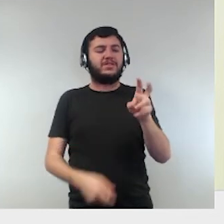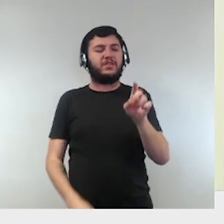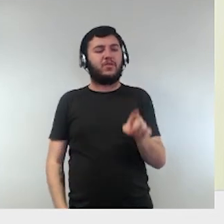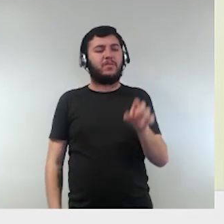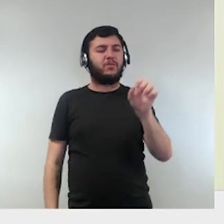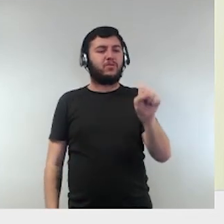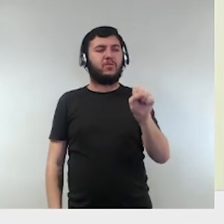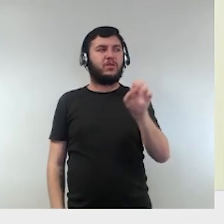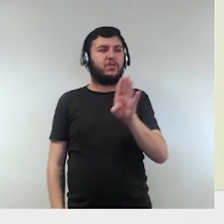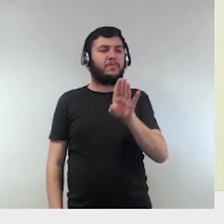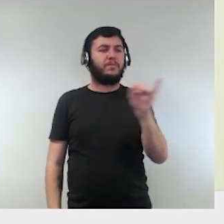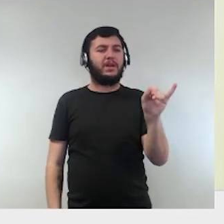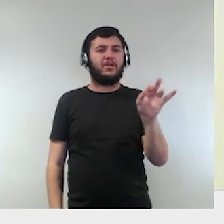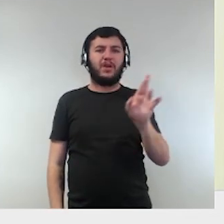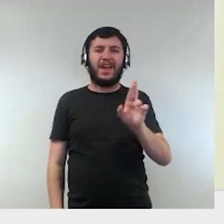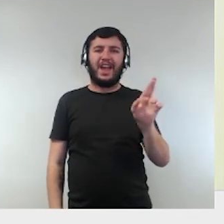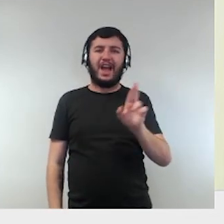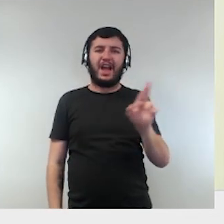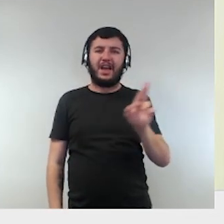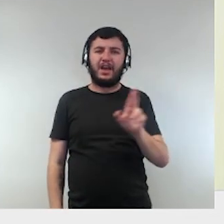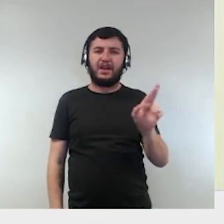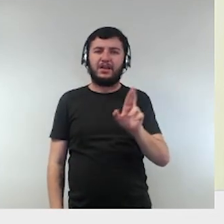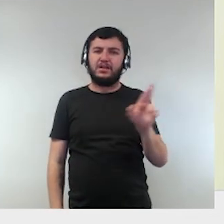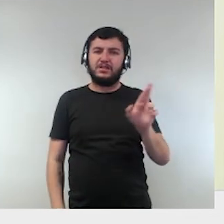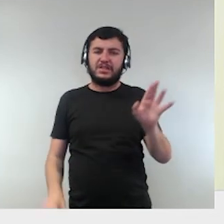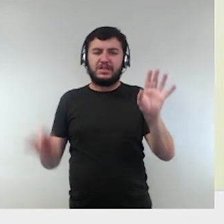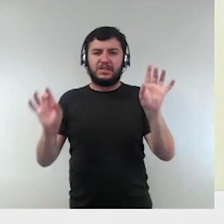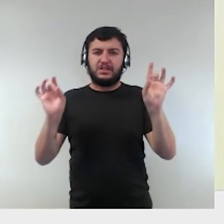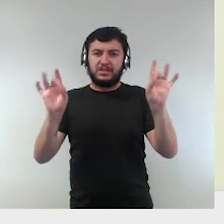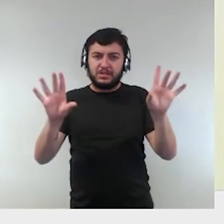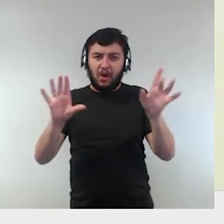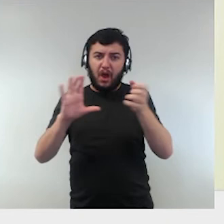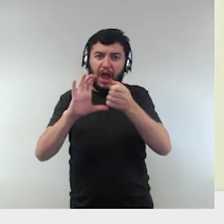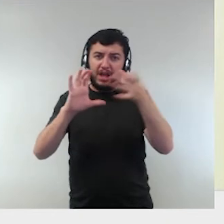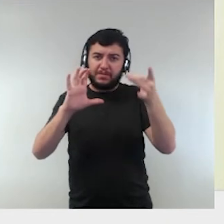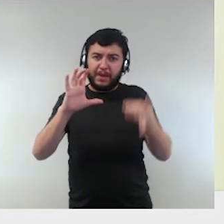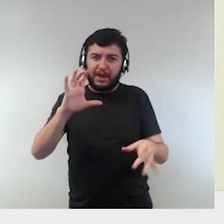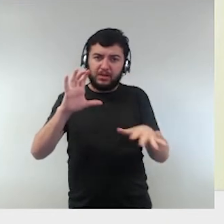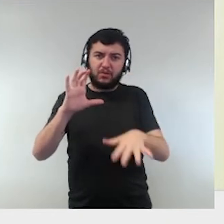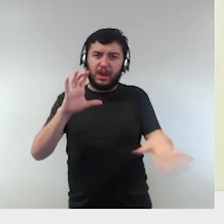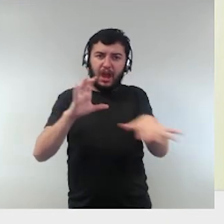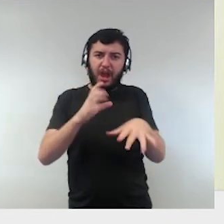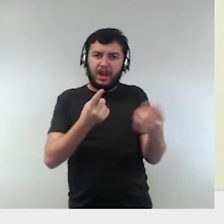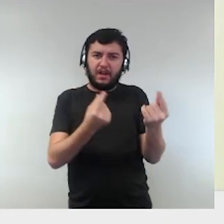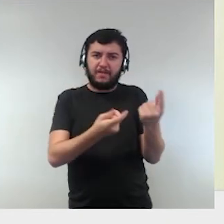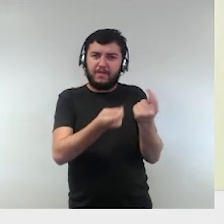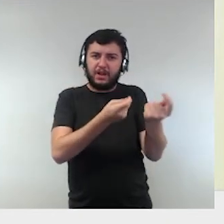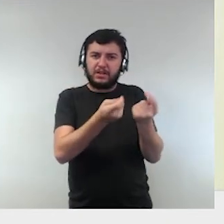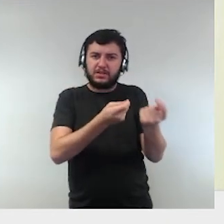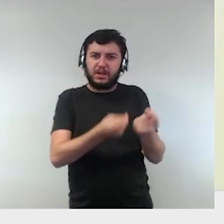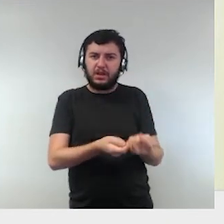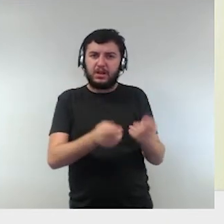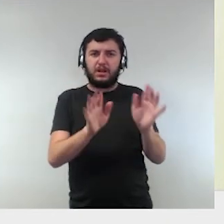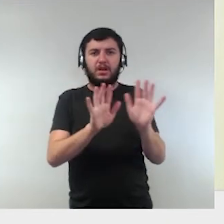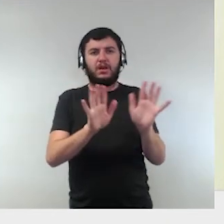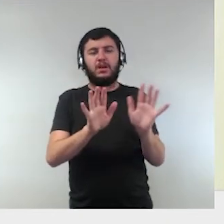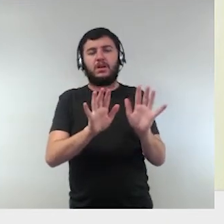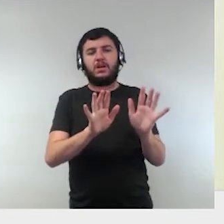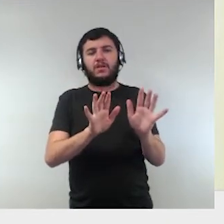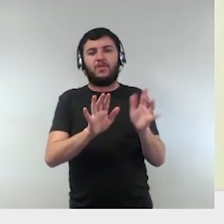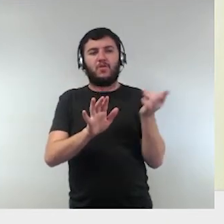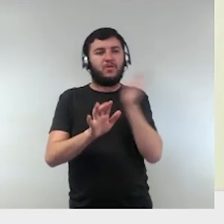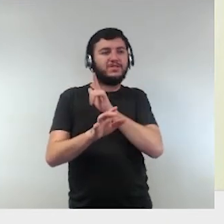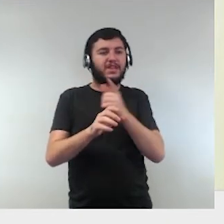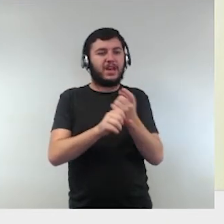5,8 bilhões de reais. E não se trata apenas do aspecto financeiro, não é ganhar dinheiro com o animal, é